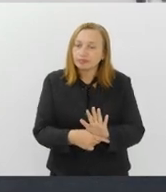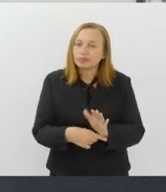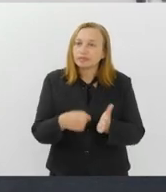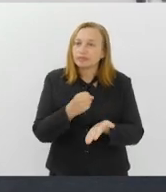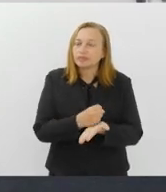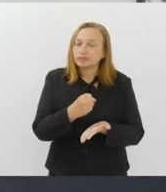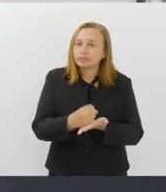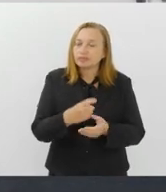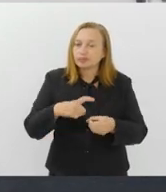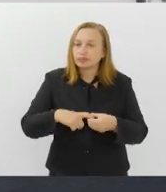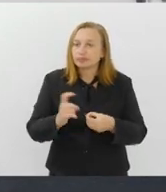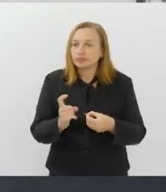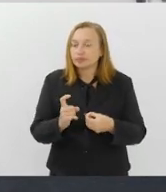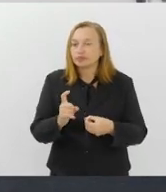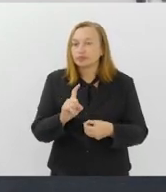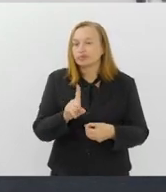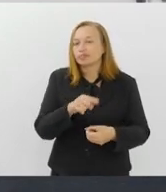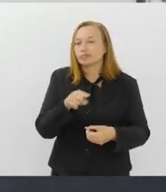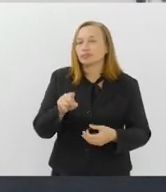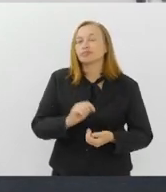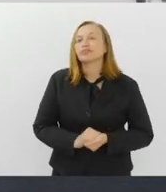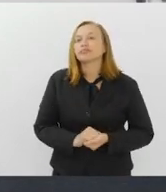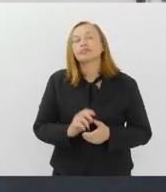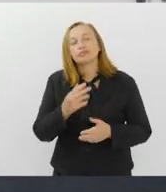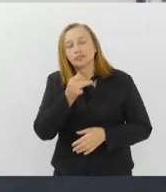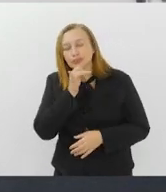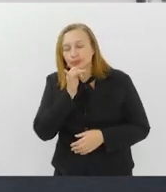contratos foram rescindidos.